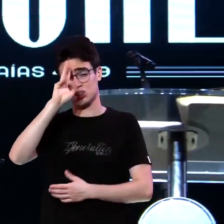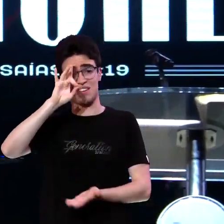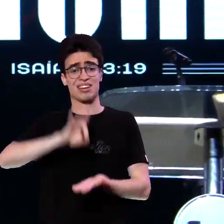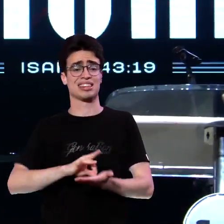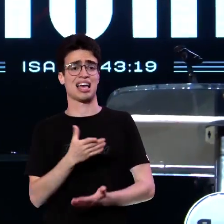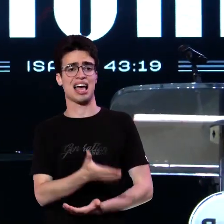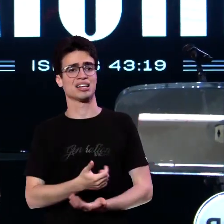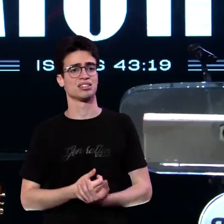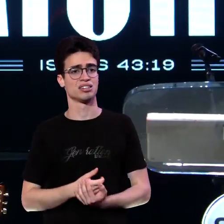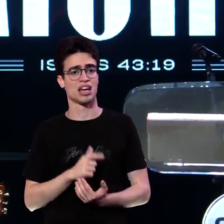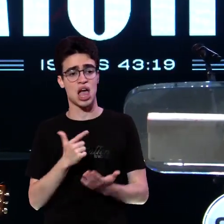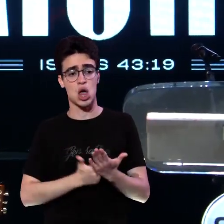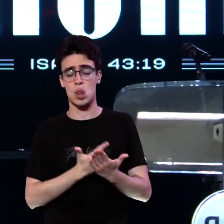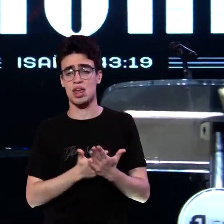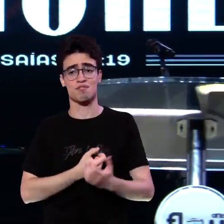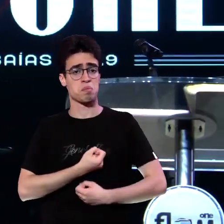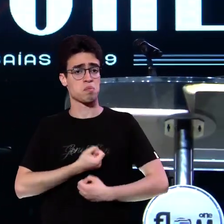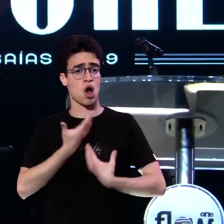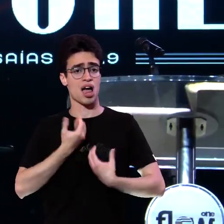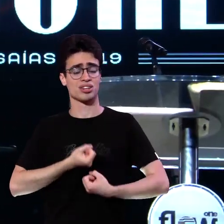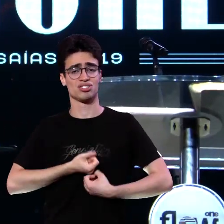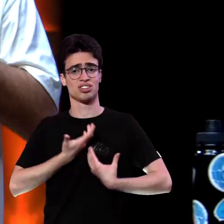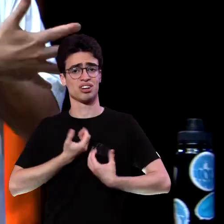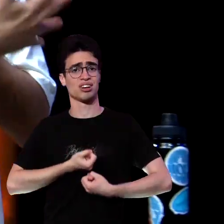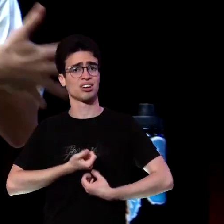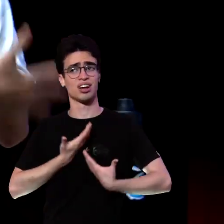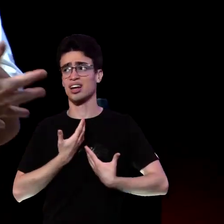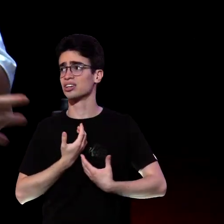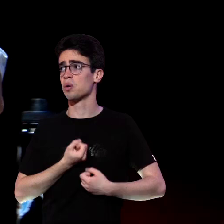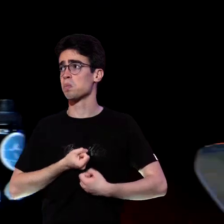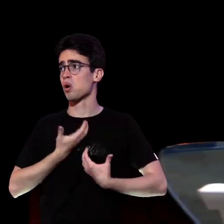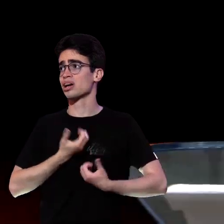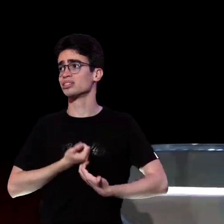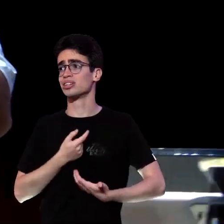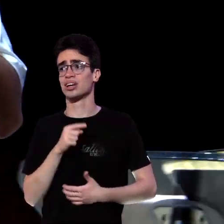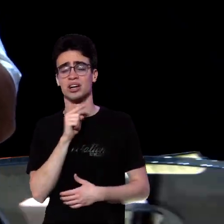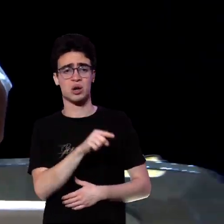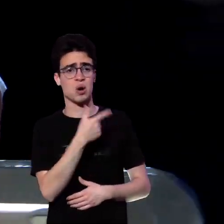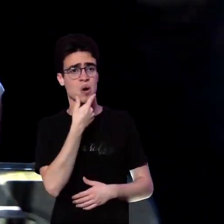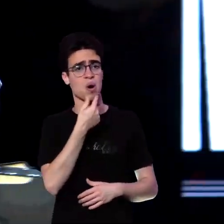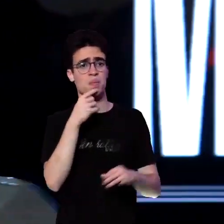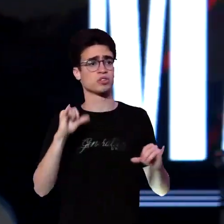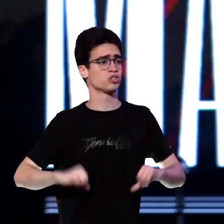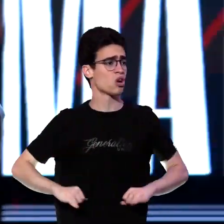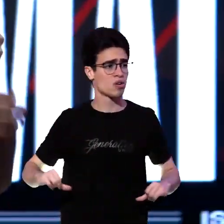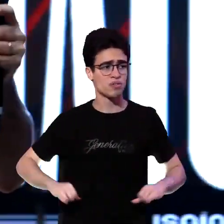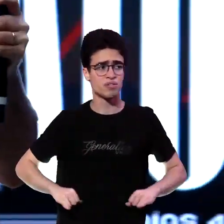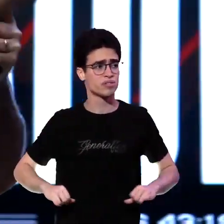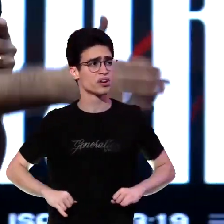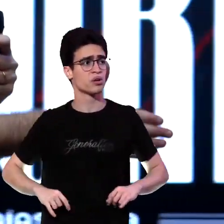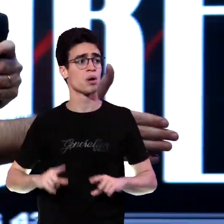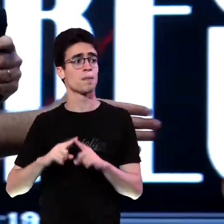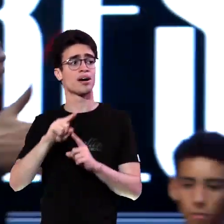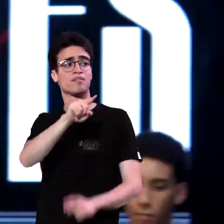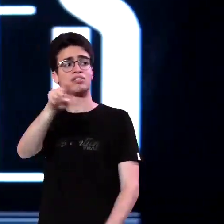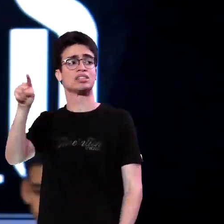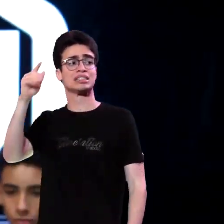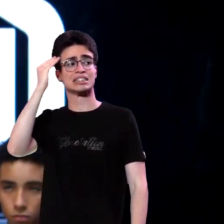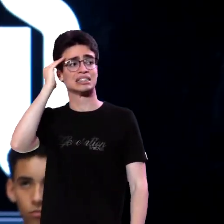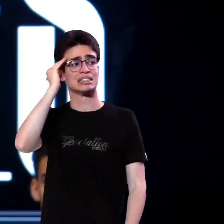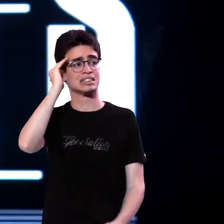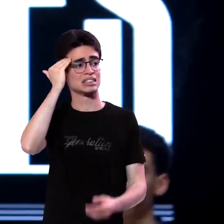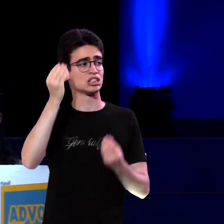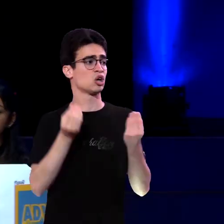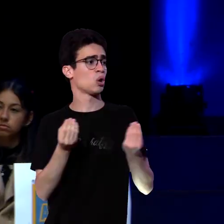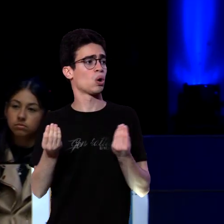livro poético que fez poesia sobre um homem que sofreu muito e ninguém entendia o porquê Deus permitiu o sofrimento. E aí